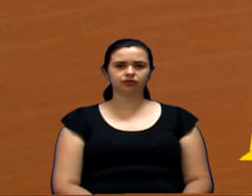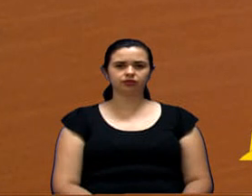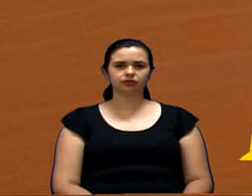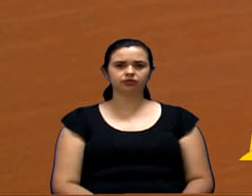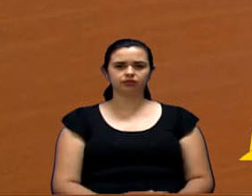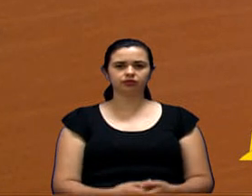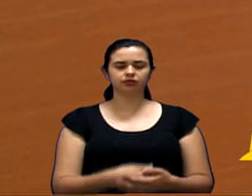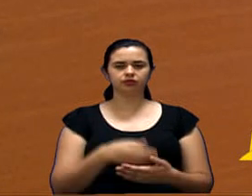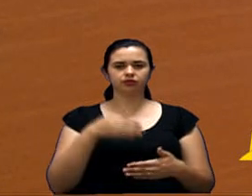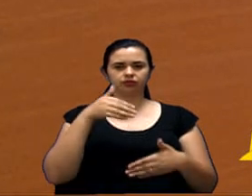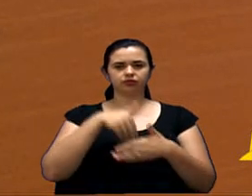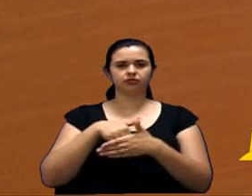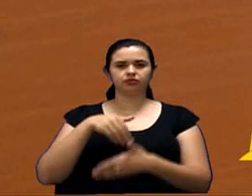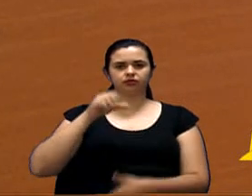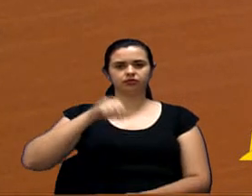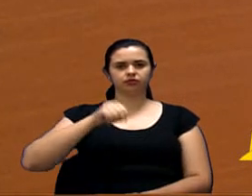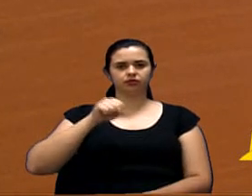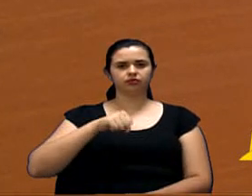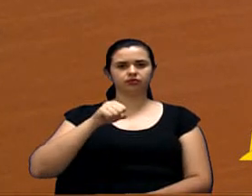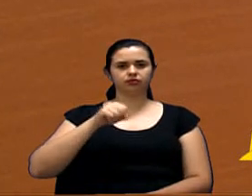encaminhamento, voto sim.